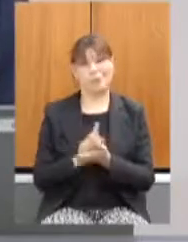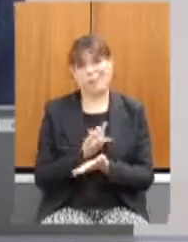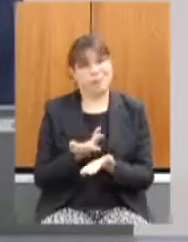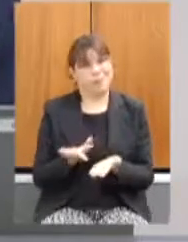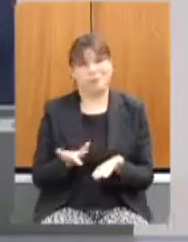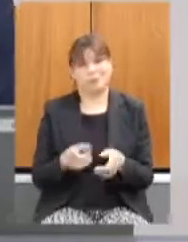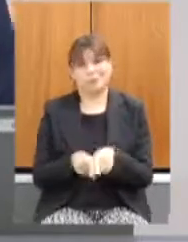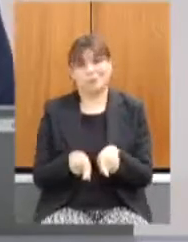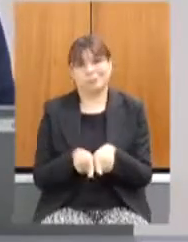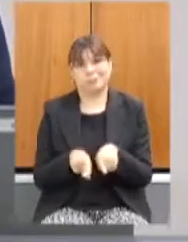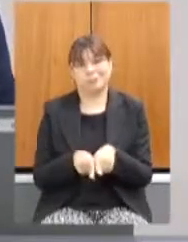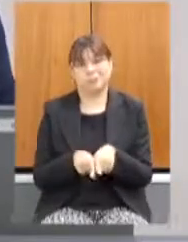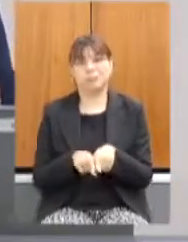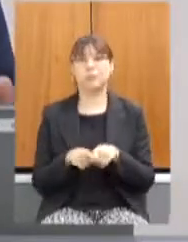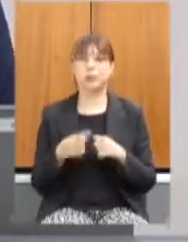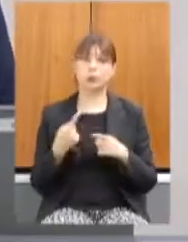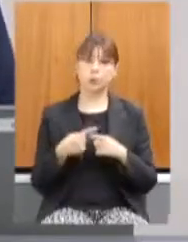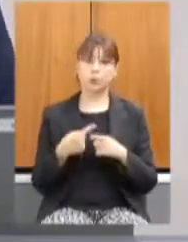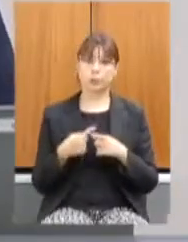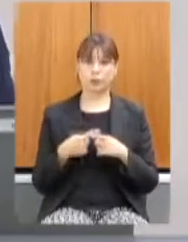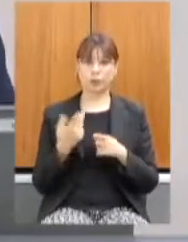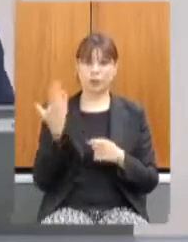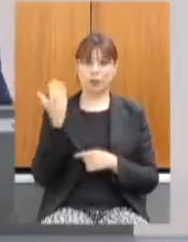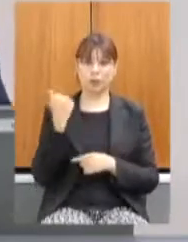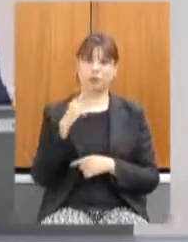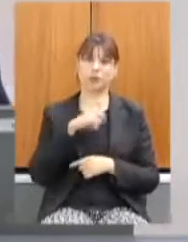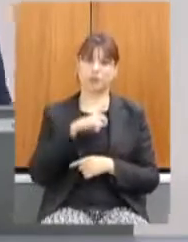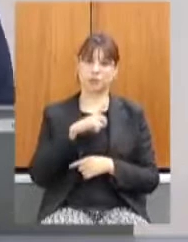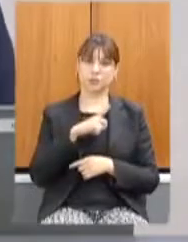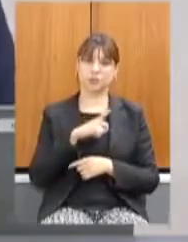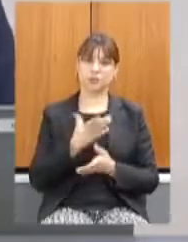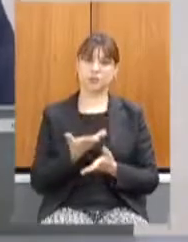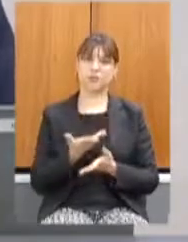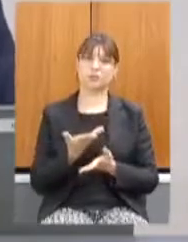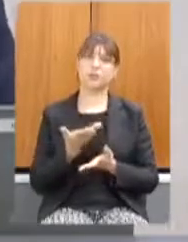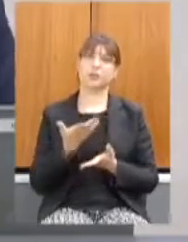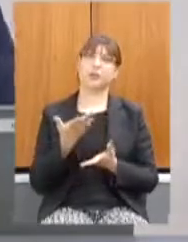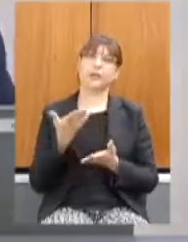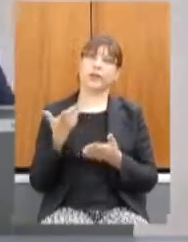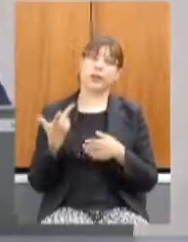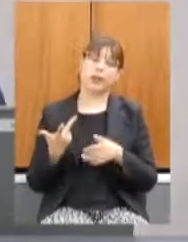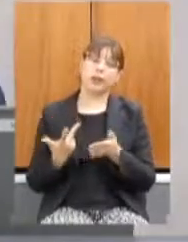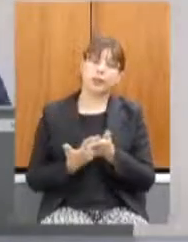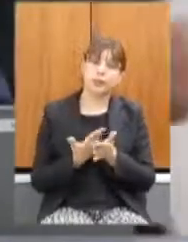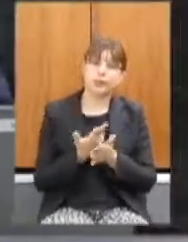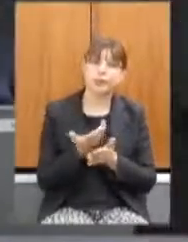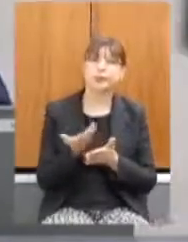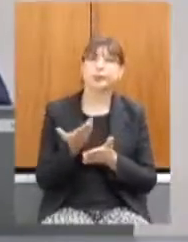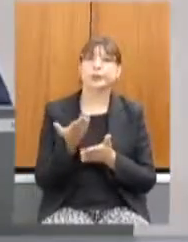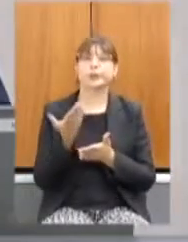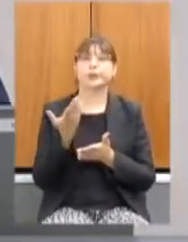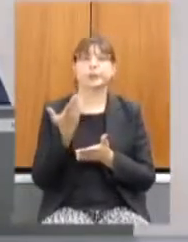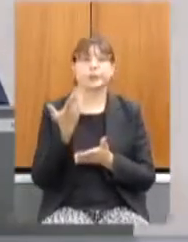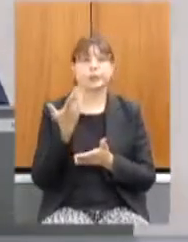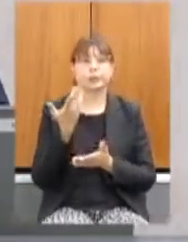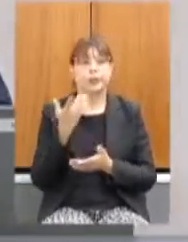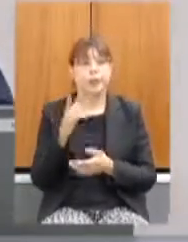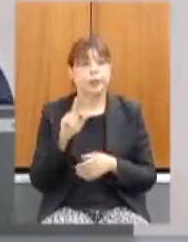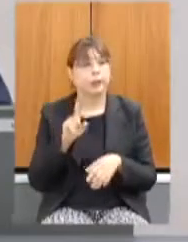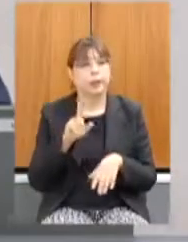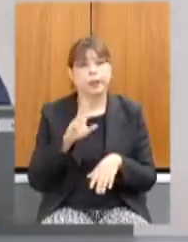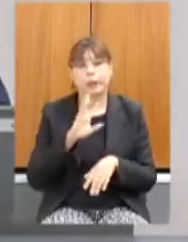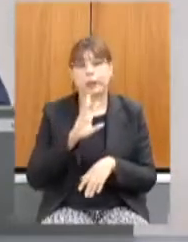aí que houve uma interrupção do serviço seletivos da cirurgias eletivas nós sabemos